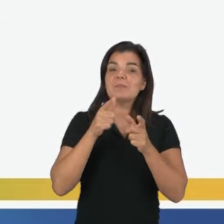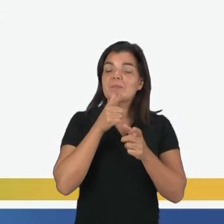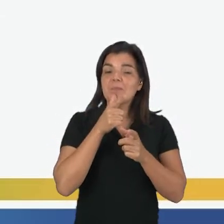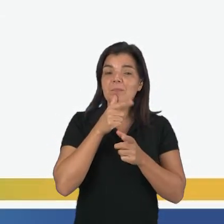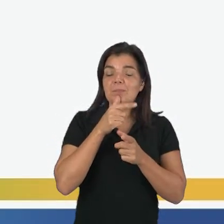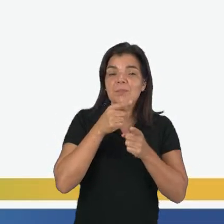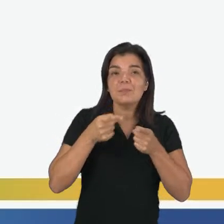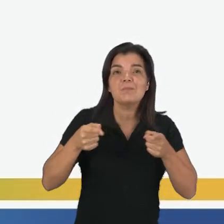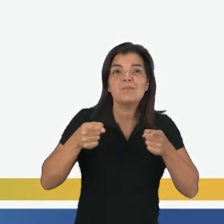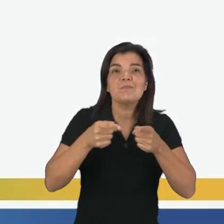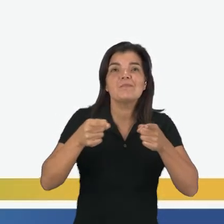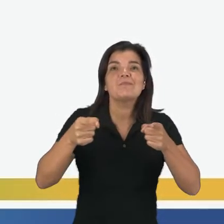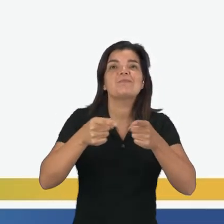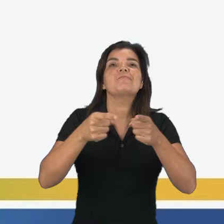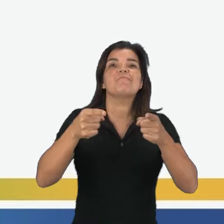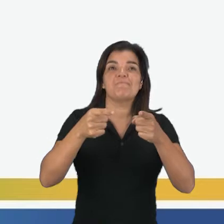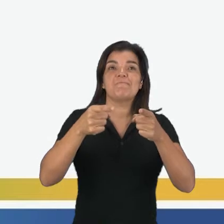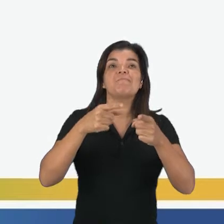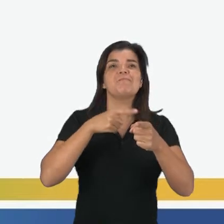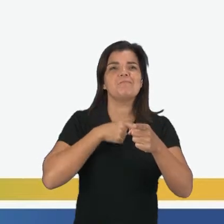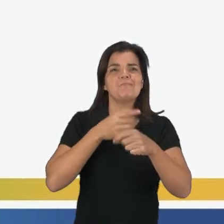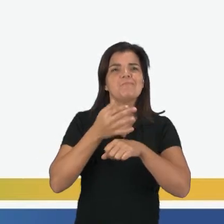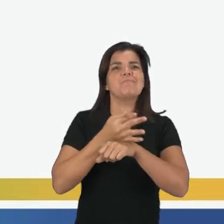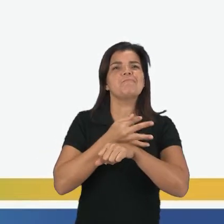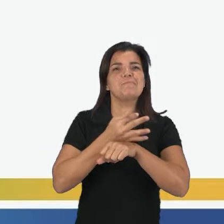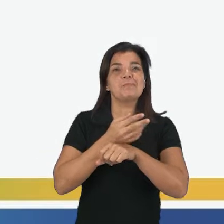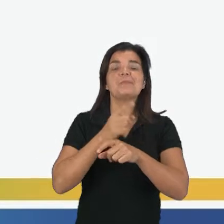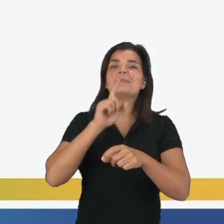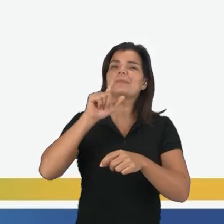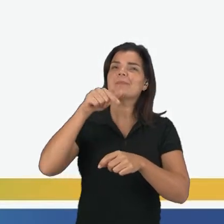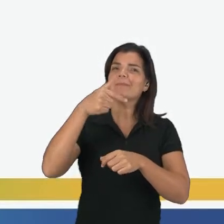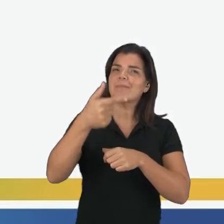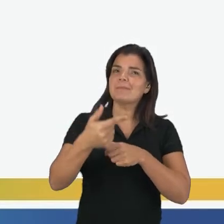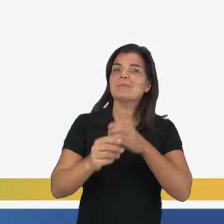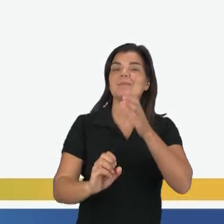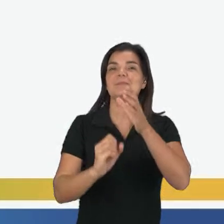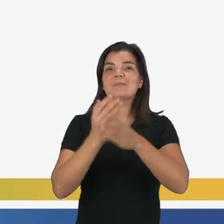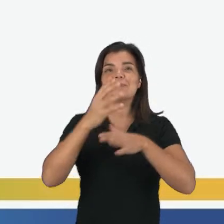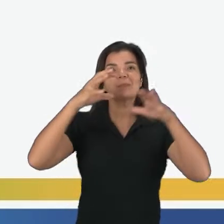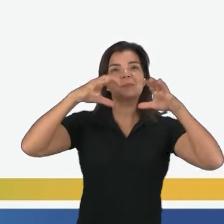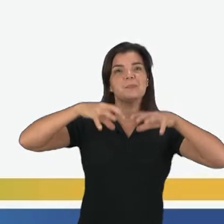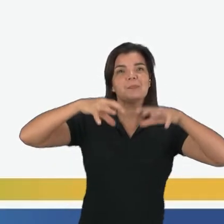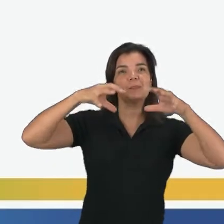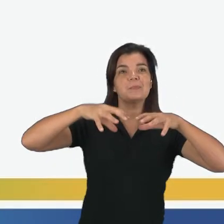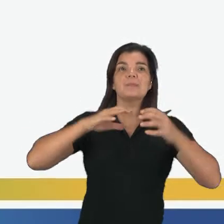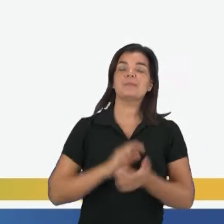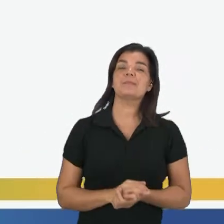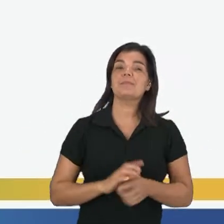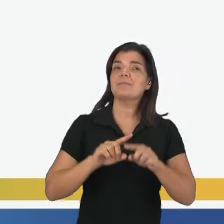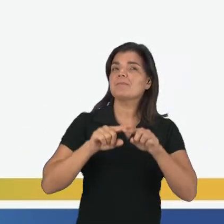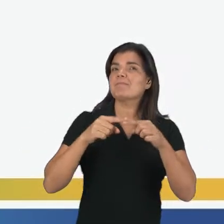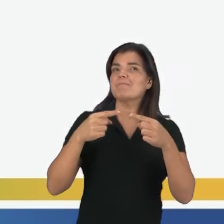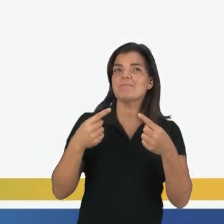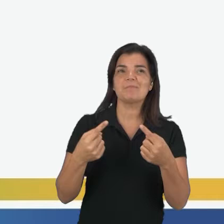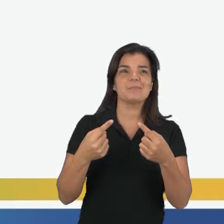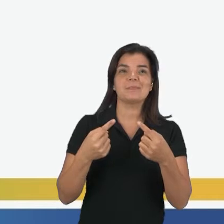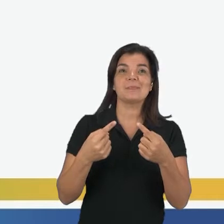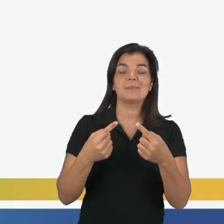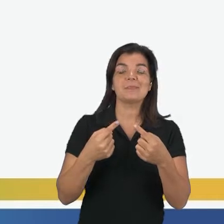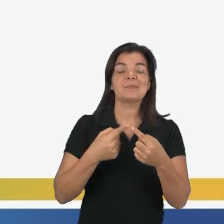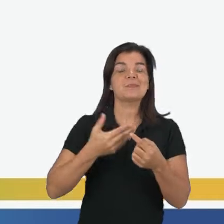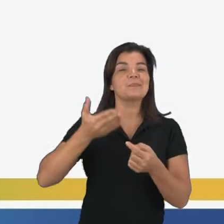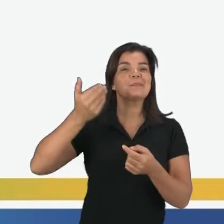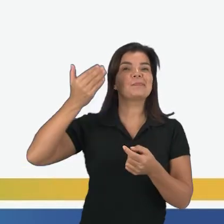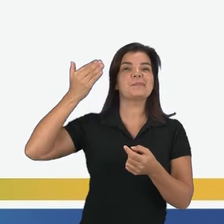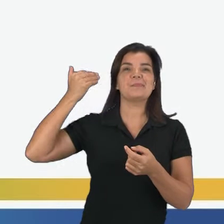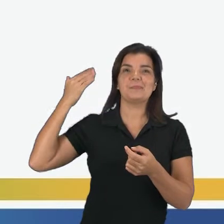em um pequeno riacho ofegante, que insiste em ressurgir após cada temporada de chuva, mas